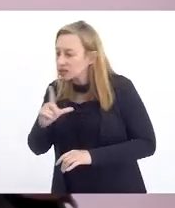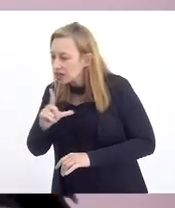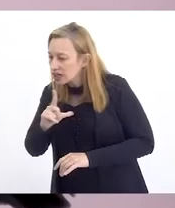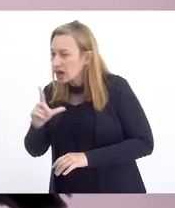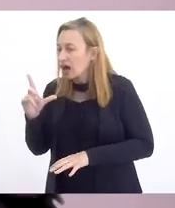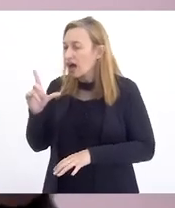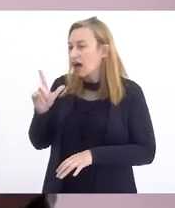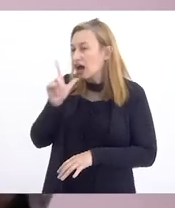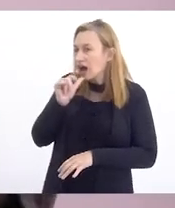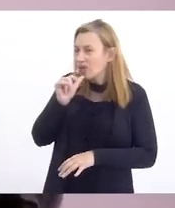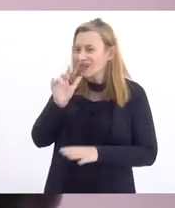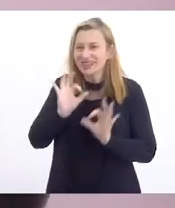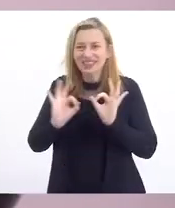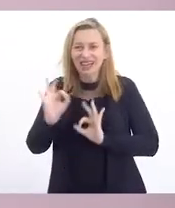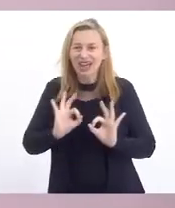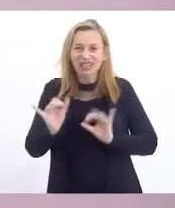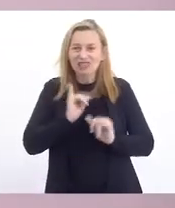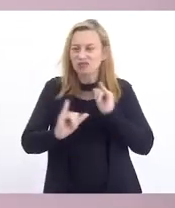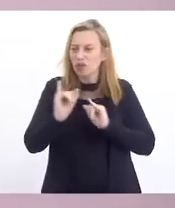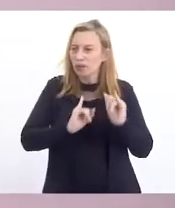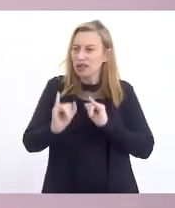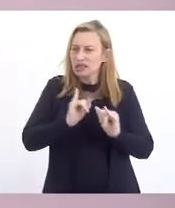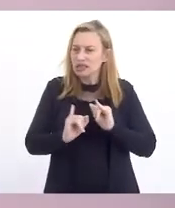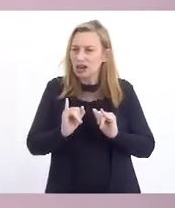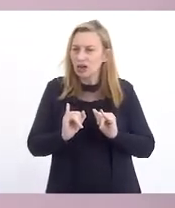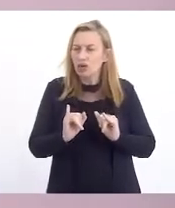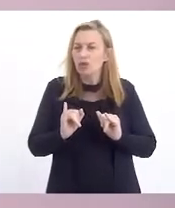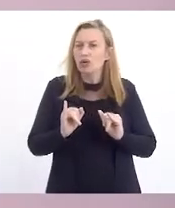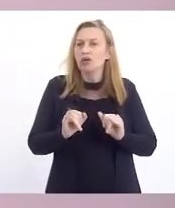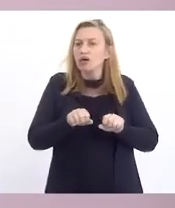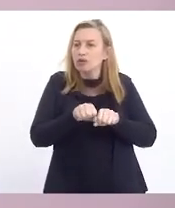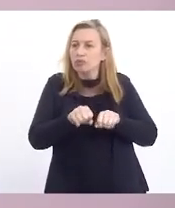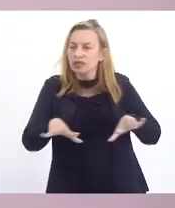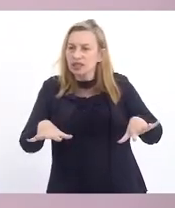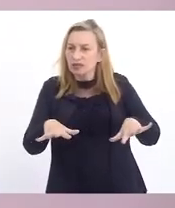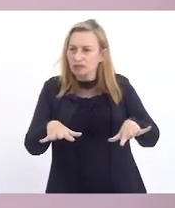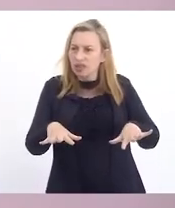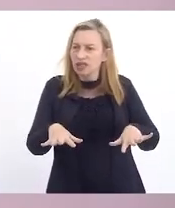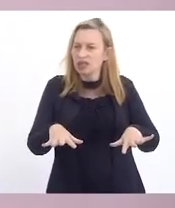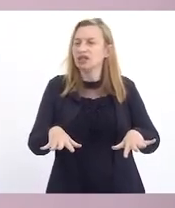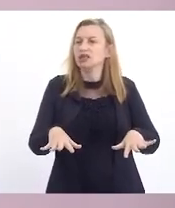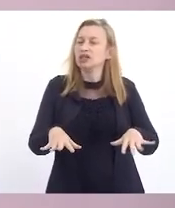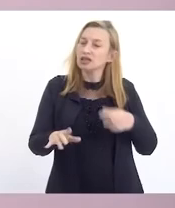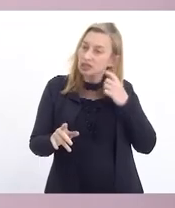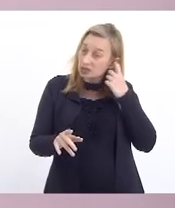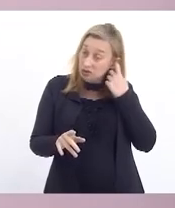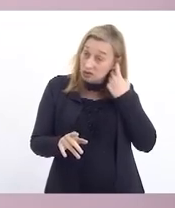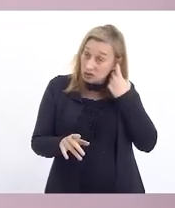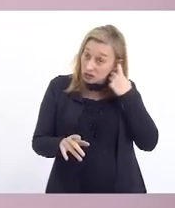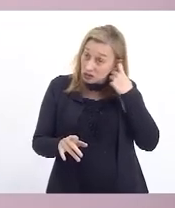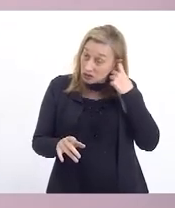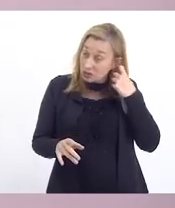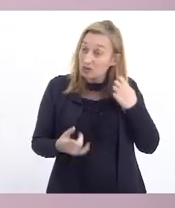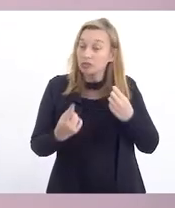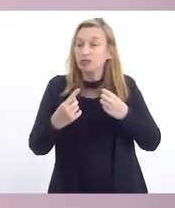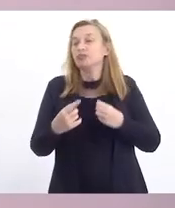prestação? Se a gente está falando de pandemia, pandemia é vida, é morte. A gente está falando uma das medidas essenciais para a gente combater